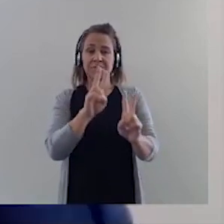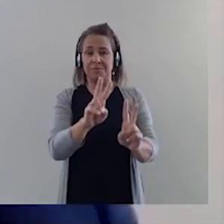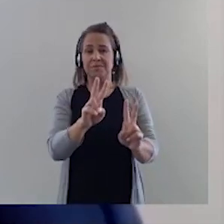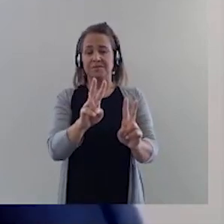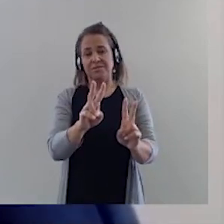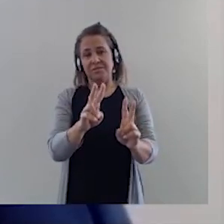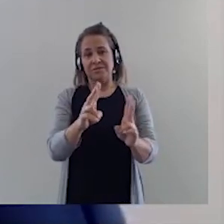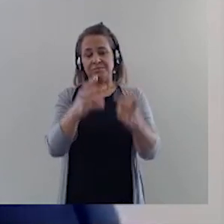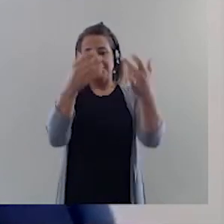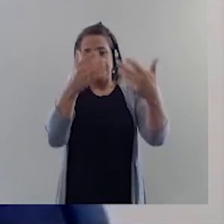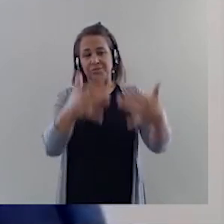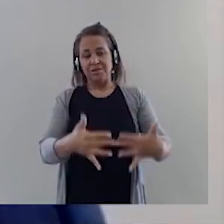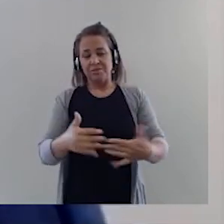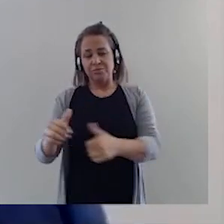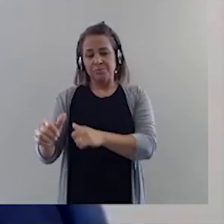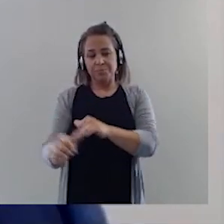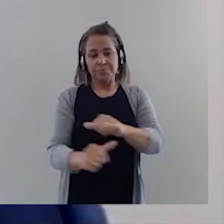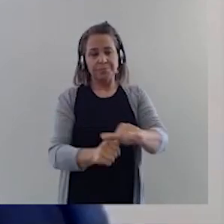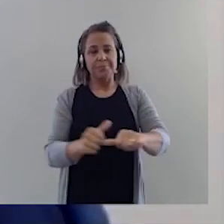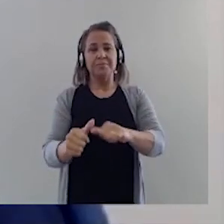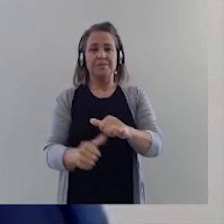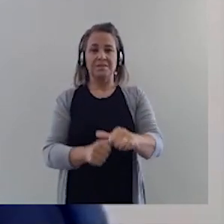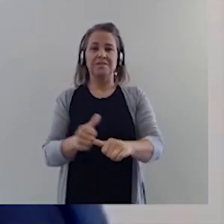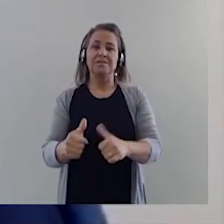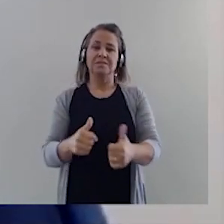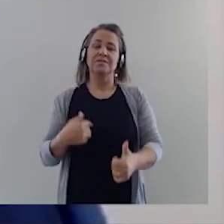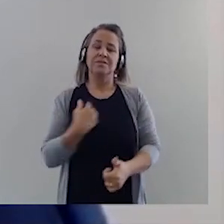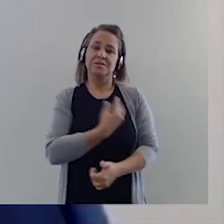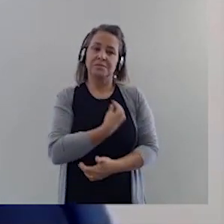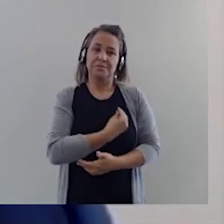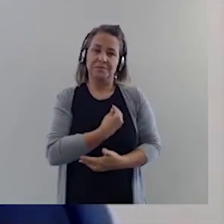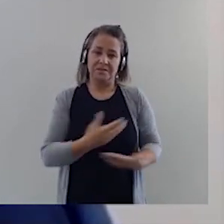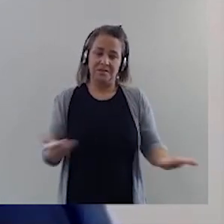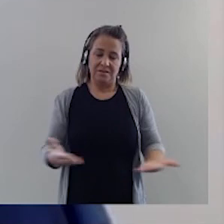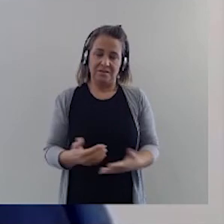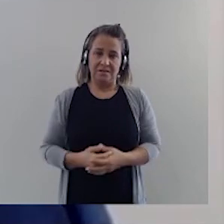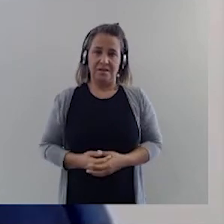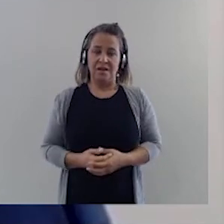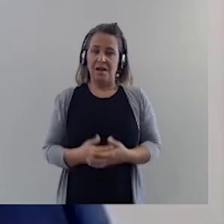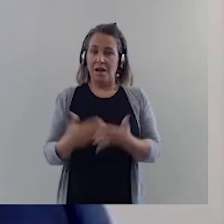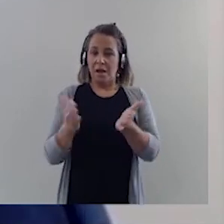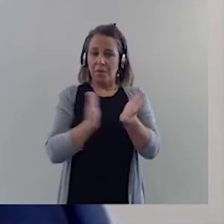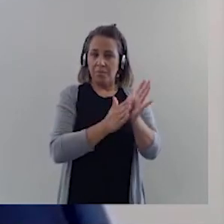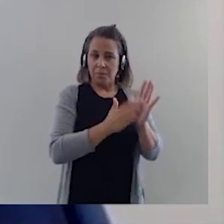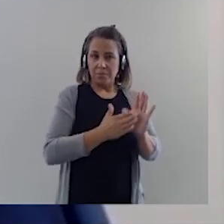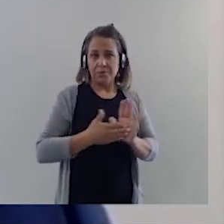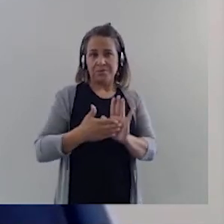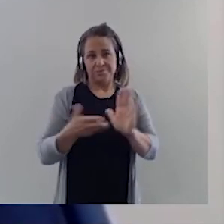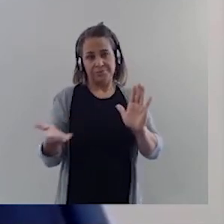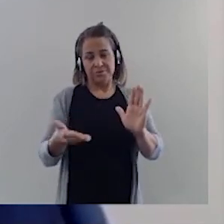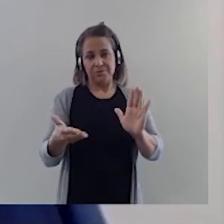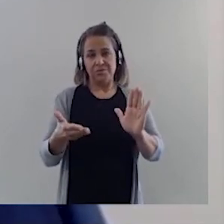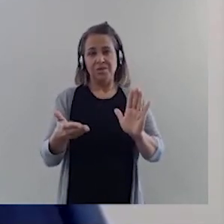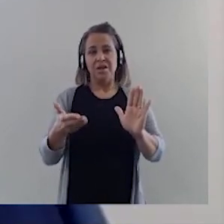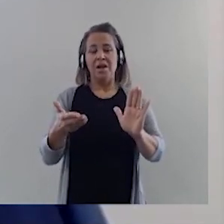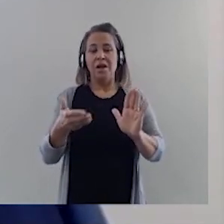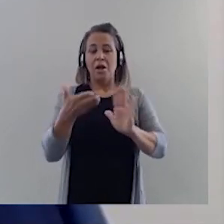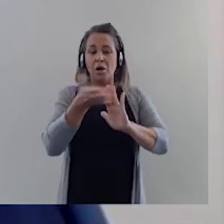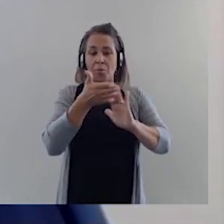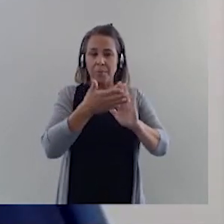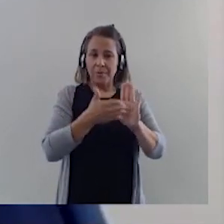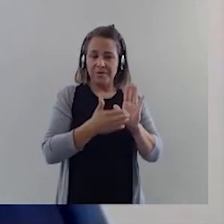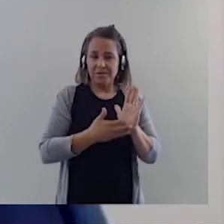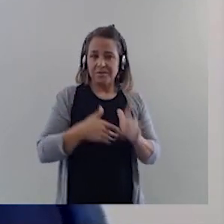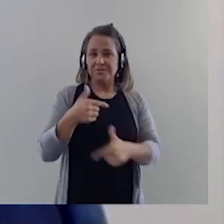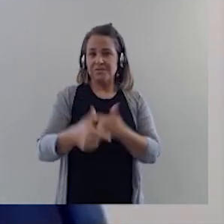diante de tantas mudanças que estamos vivenciando, né? Essa é a proposta, esse é o programa de trabalho que eu